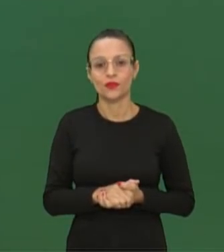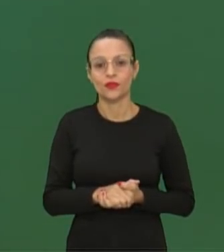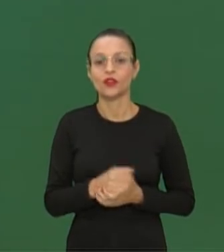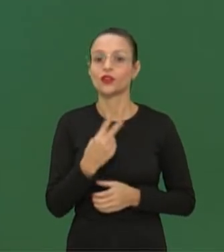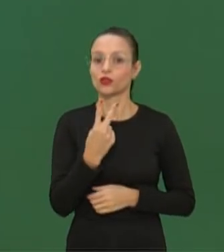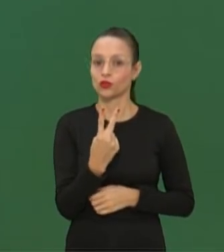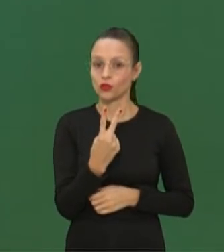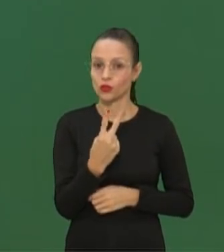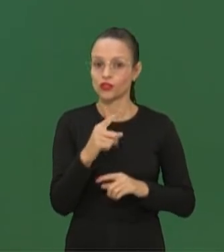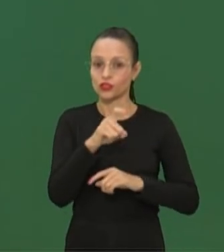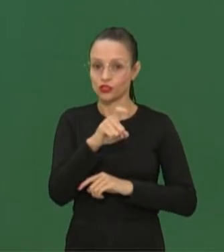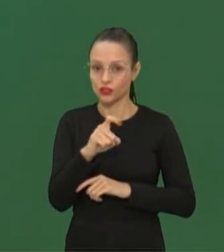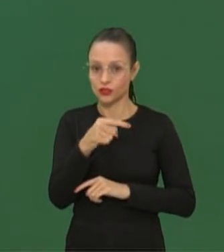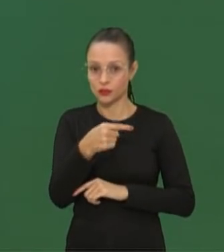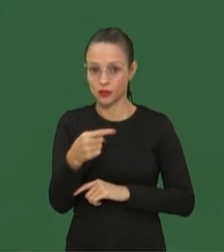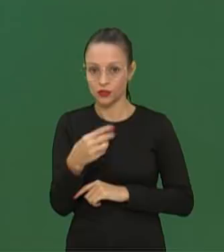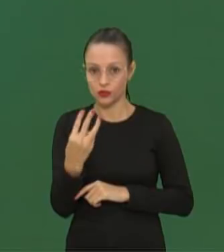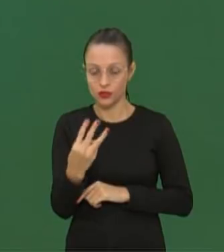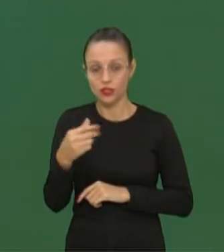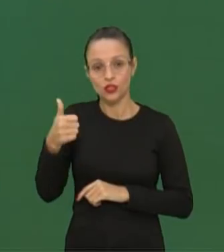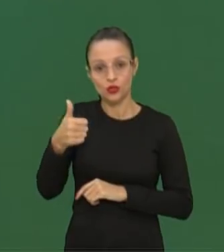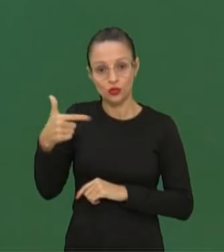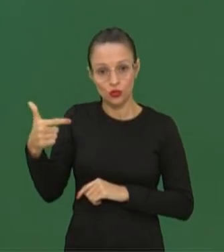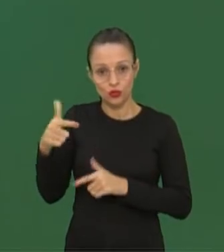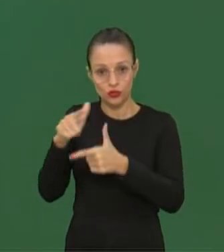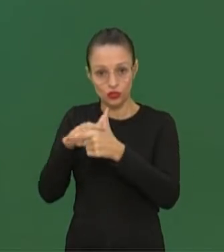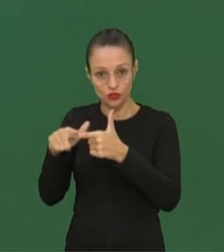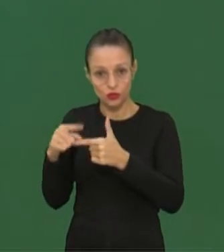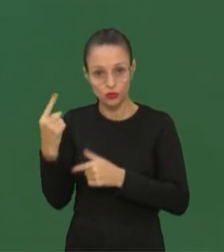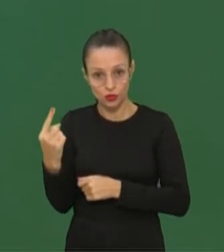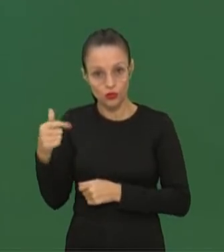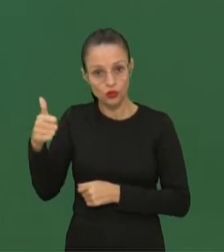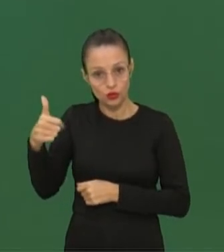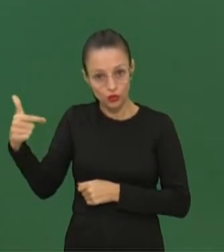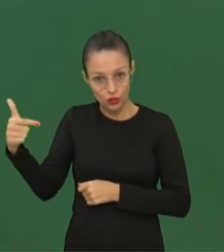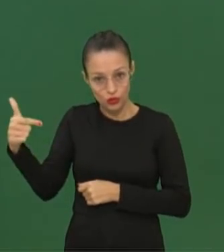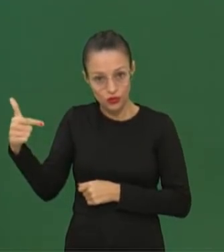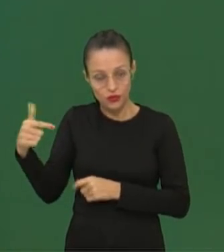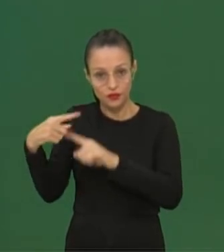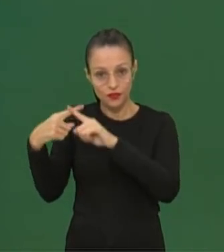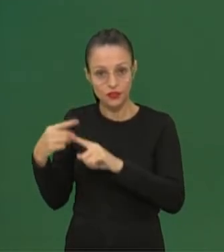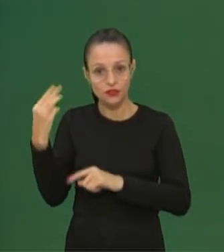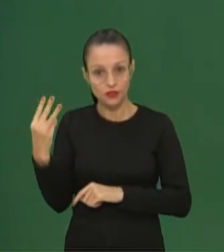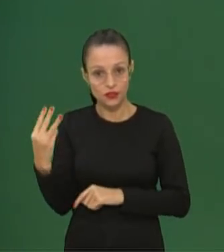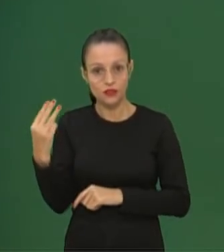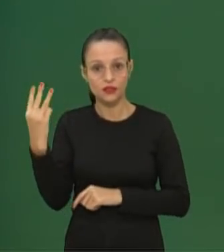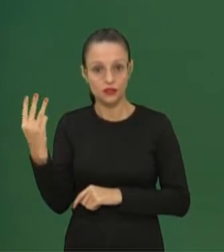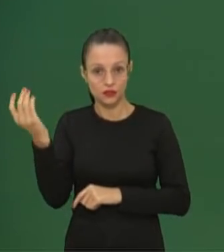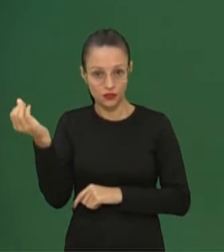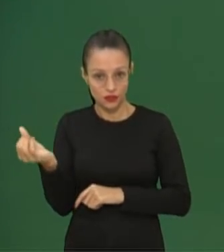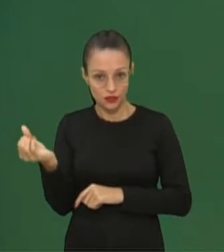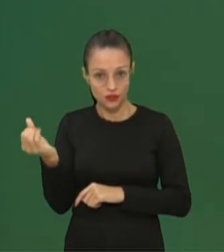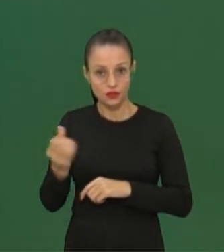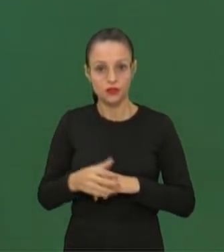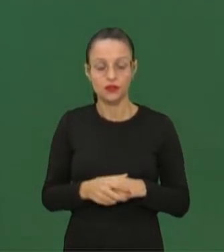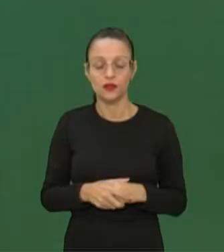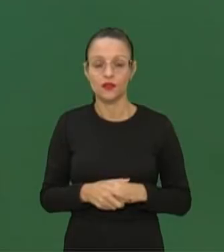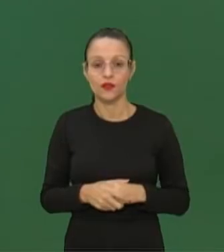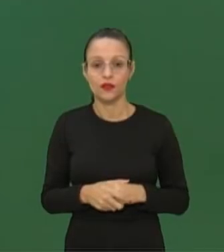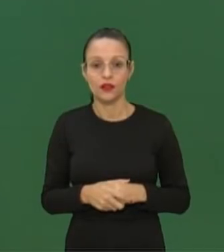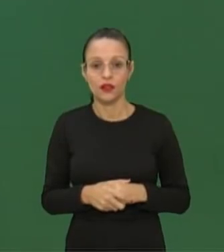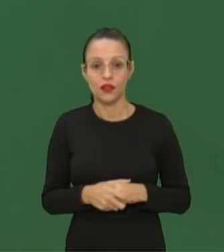2x menos 3. 12 dividido por 1 é 12. E 12 vezes 3, 36.